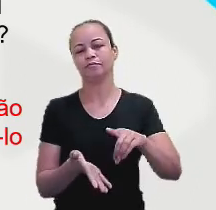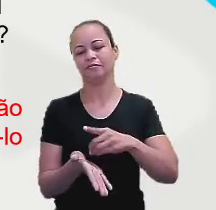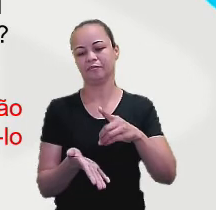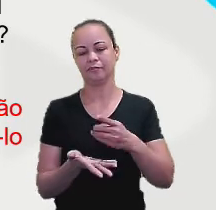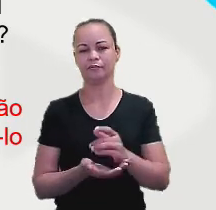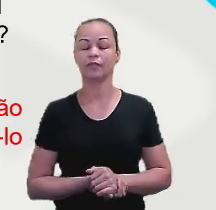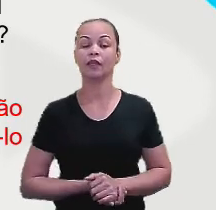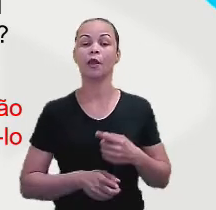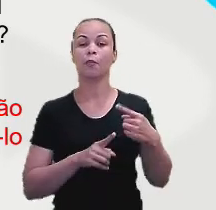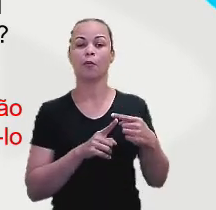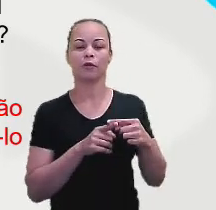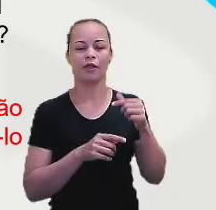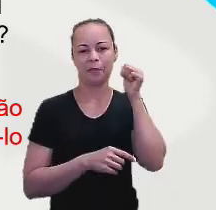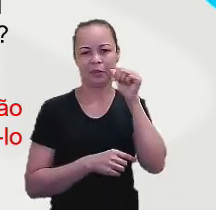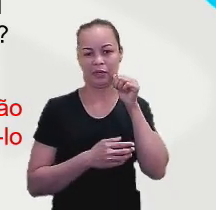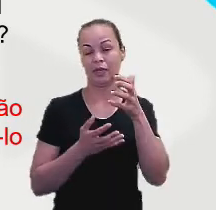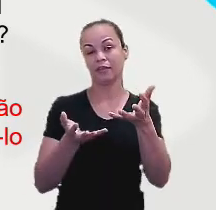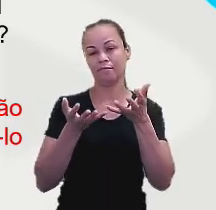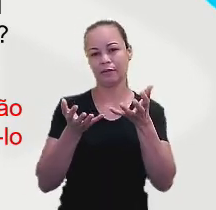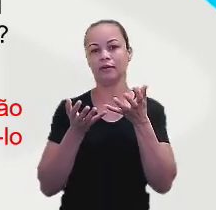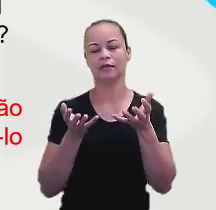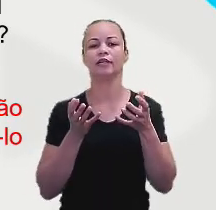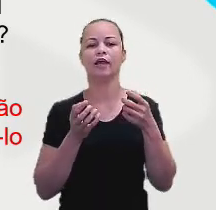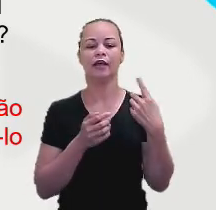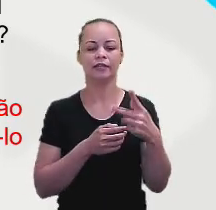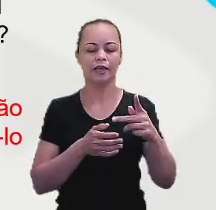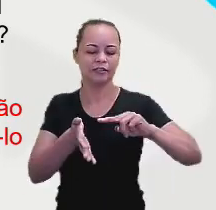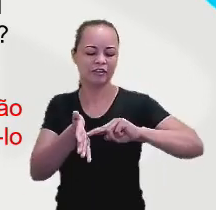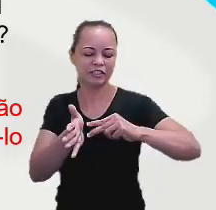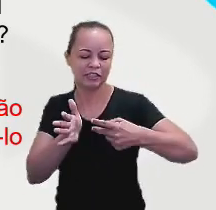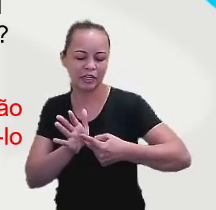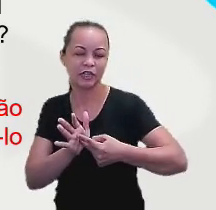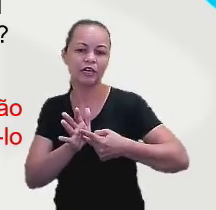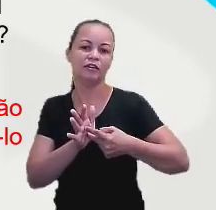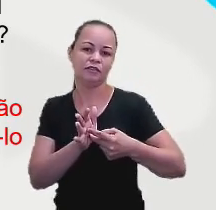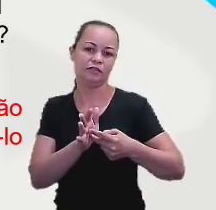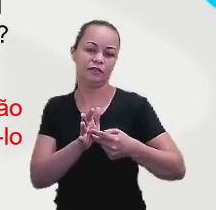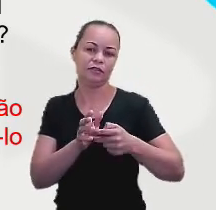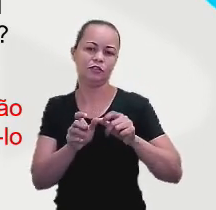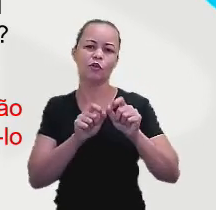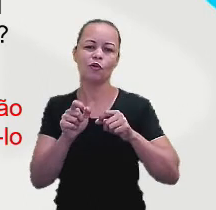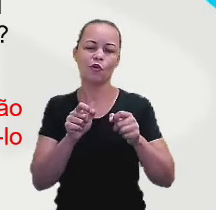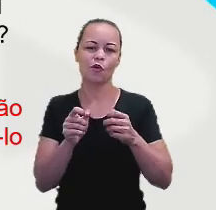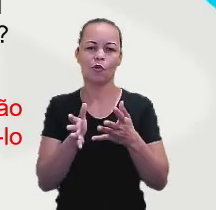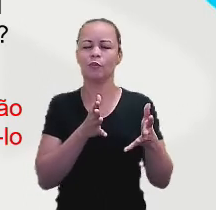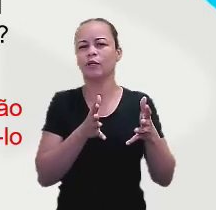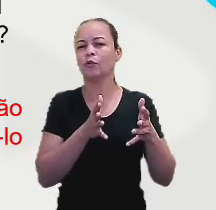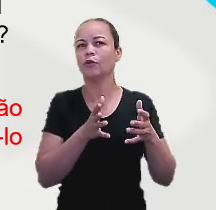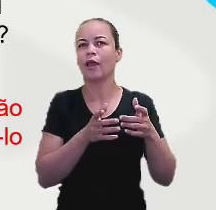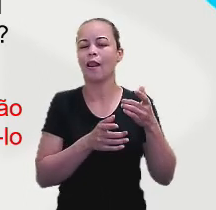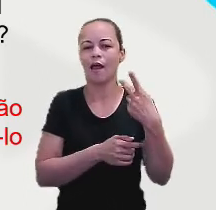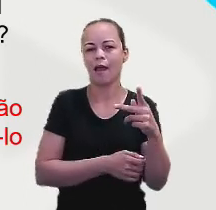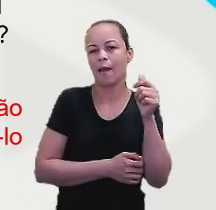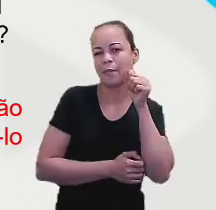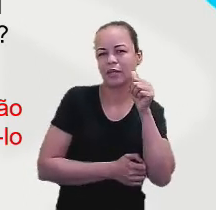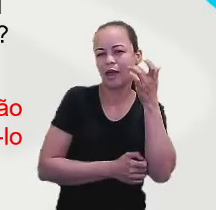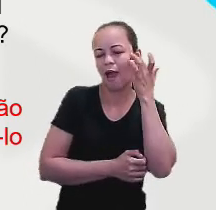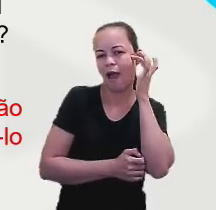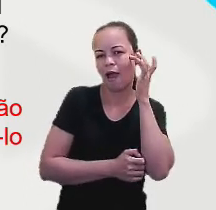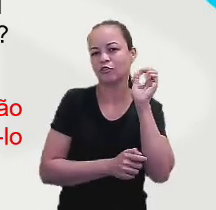Ela queria que ali tivesse o significado do que ela achava que é sopa, né? Pelo fato dela